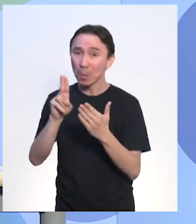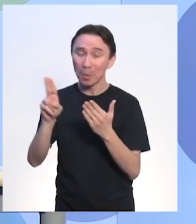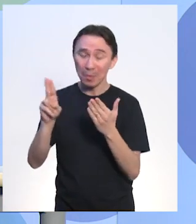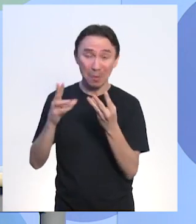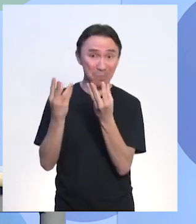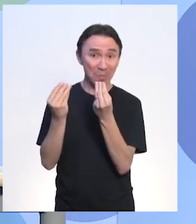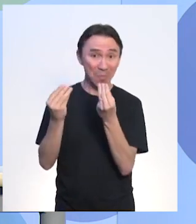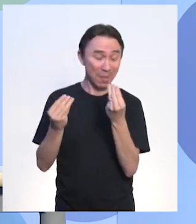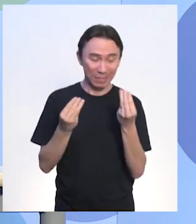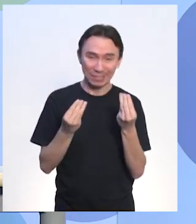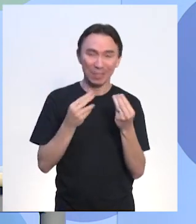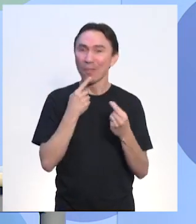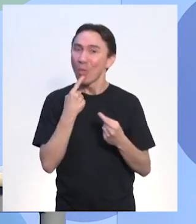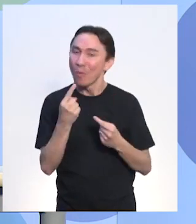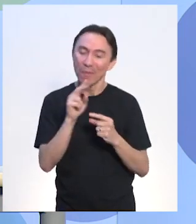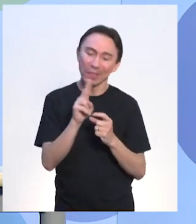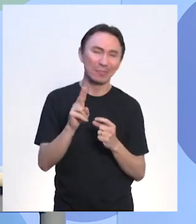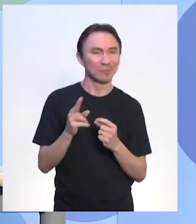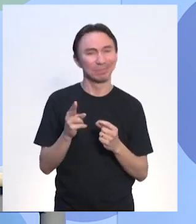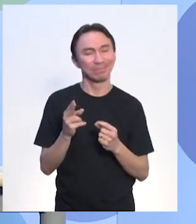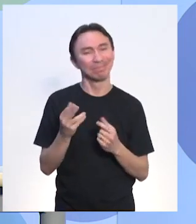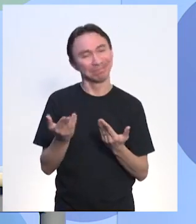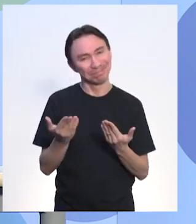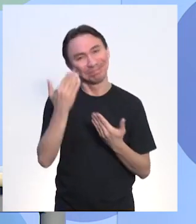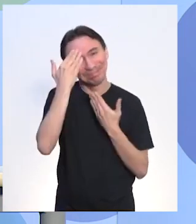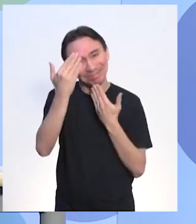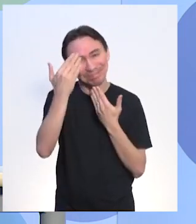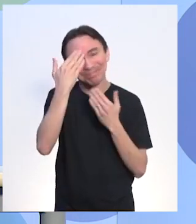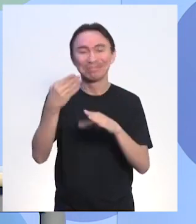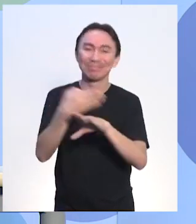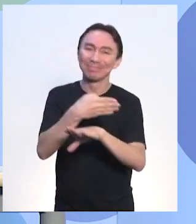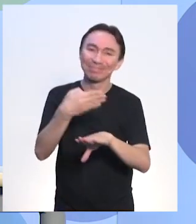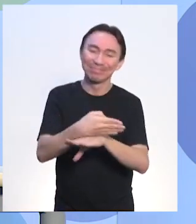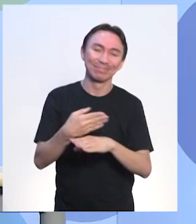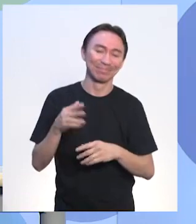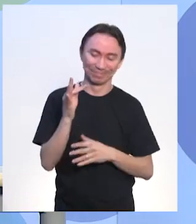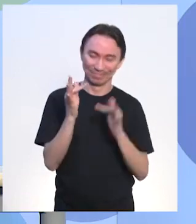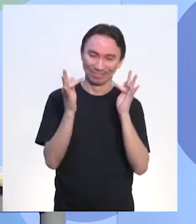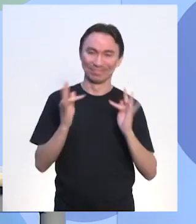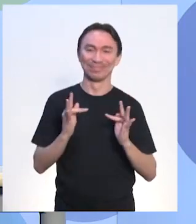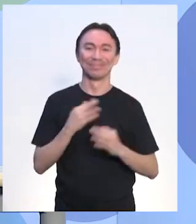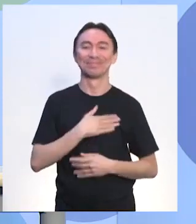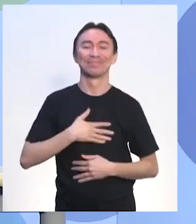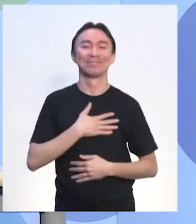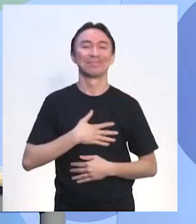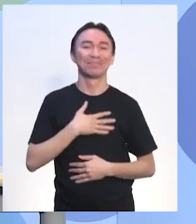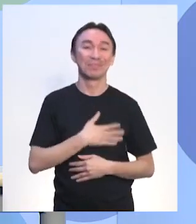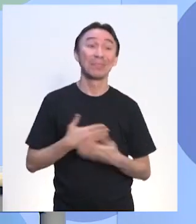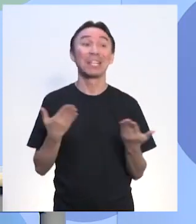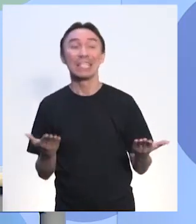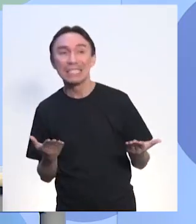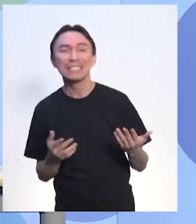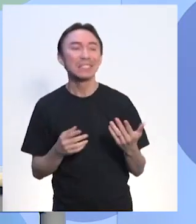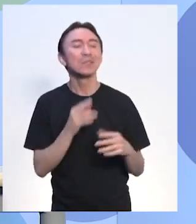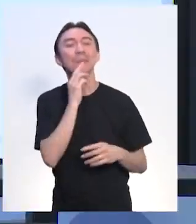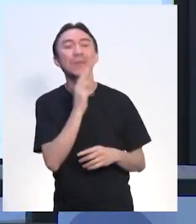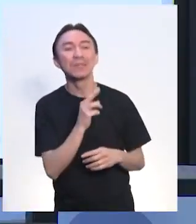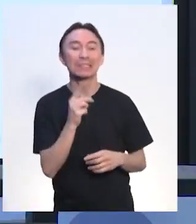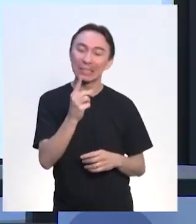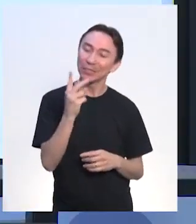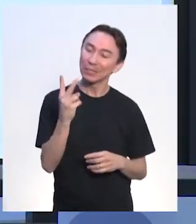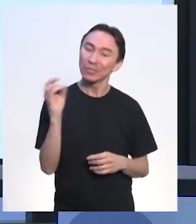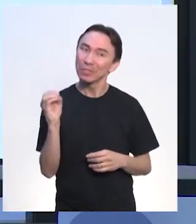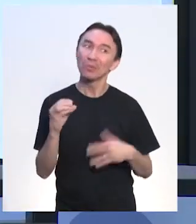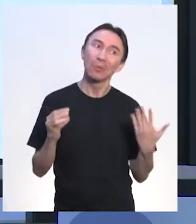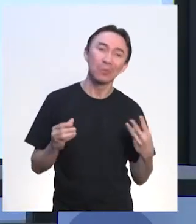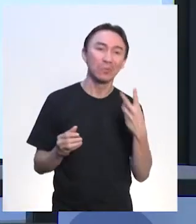são muitas. Obrigada pela participação de todos vocês, viu? A gente fica muito feliz. E aí, professora Inês, 120 ou 240?